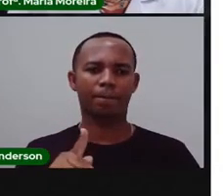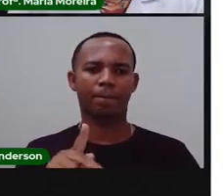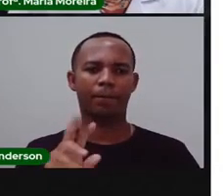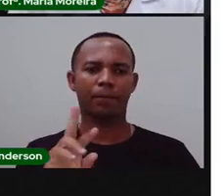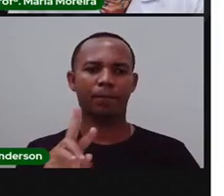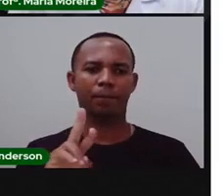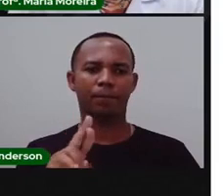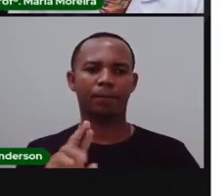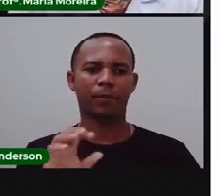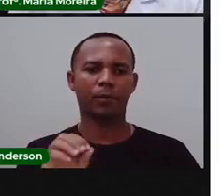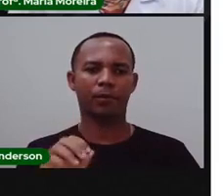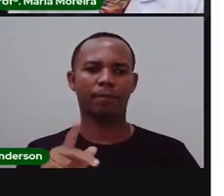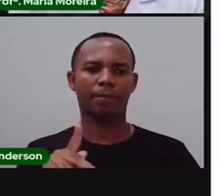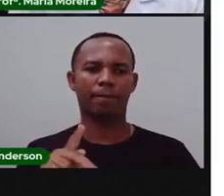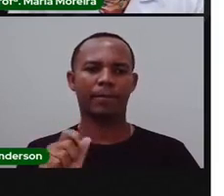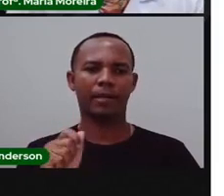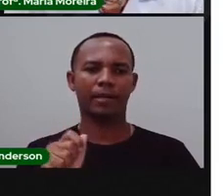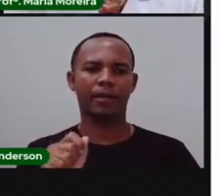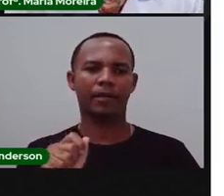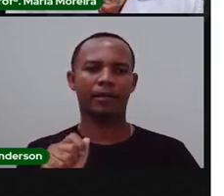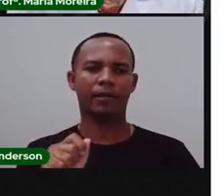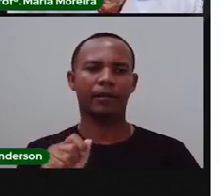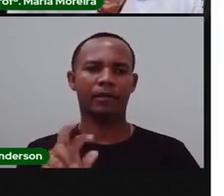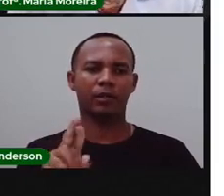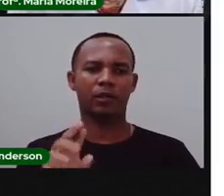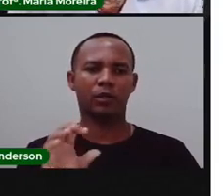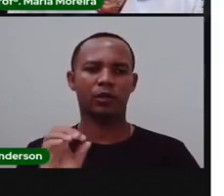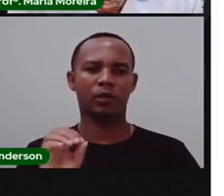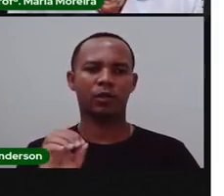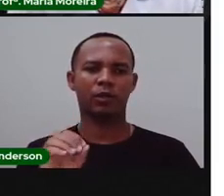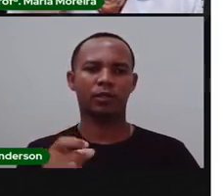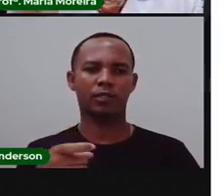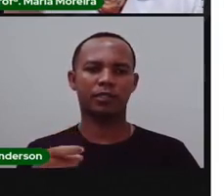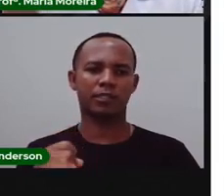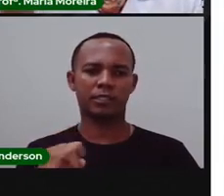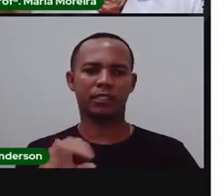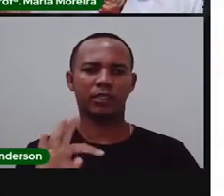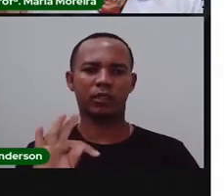Proparoxítona, a sílaba mais forte é a antepenúltima.